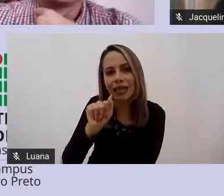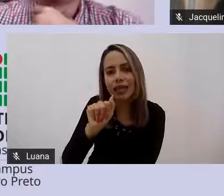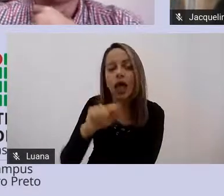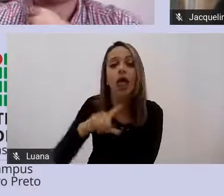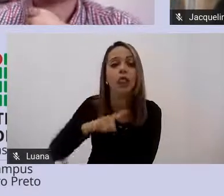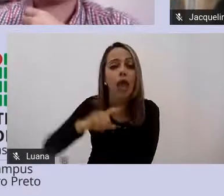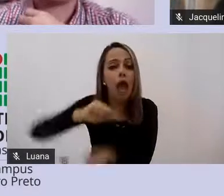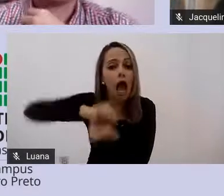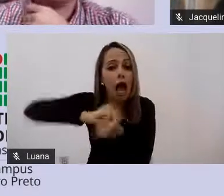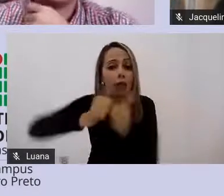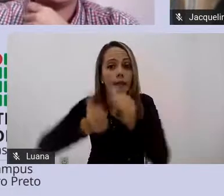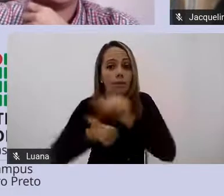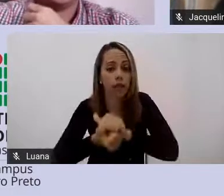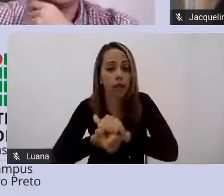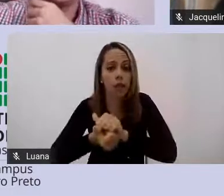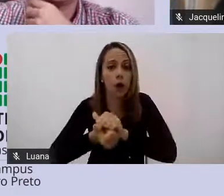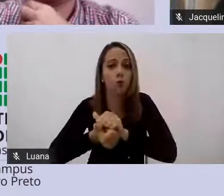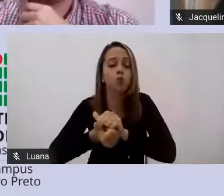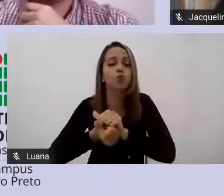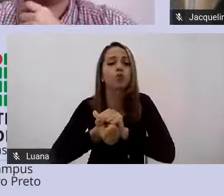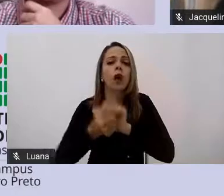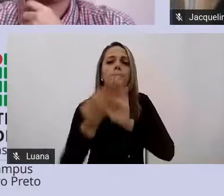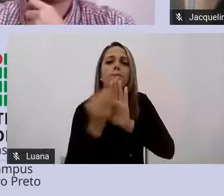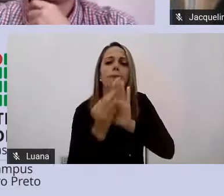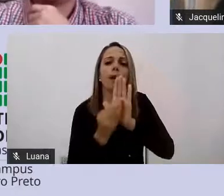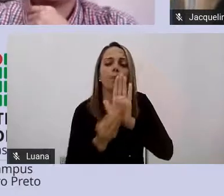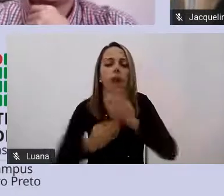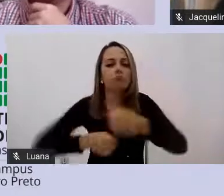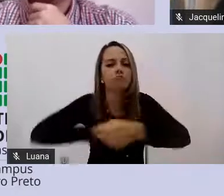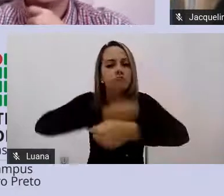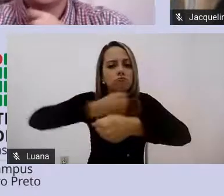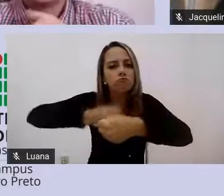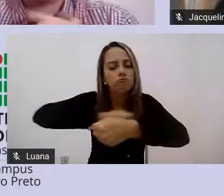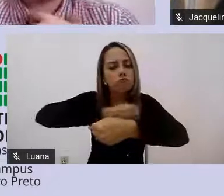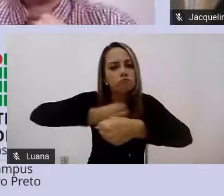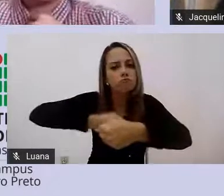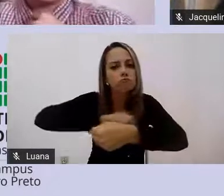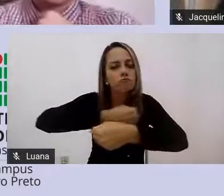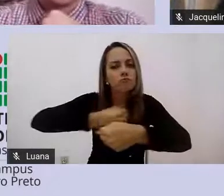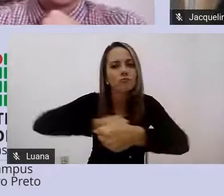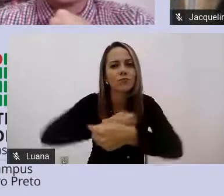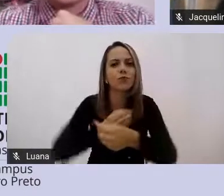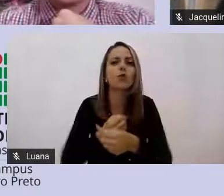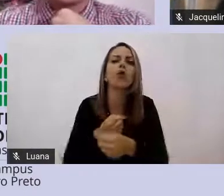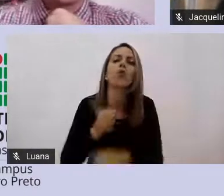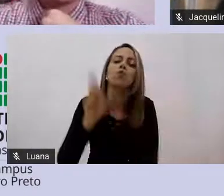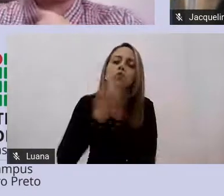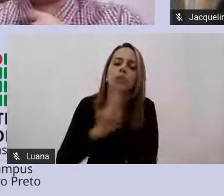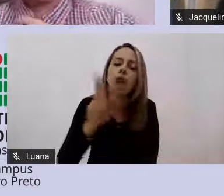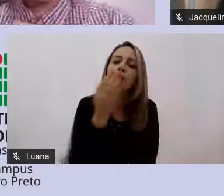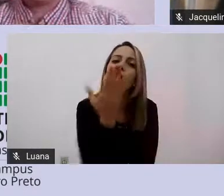receitas para serem feitas localmente com animais do Brasil.